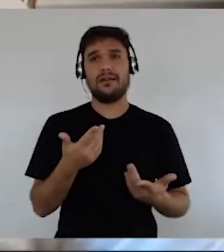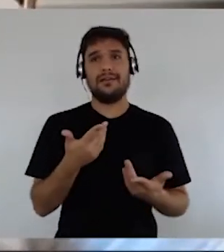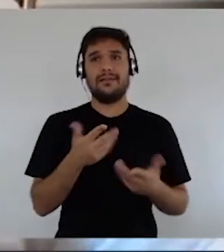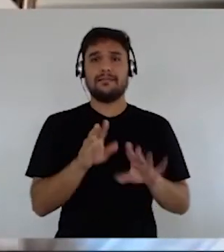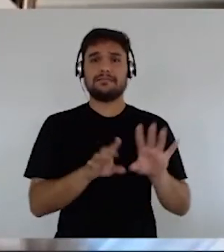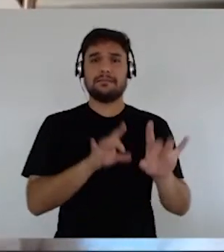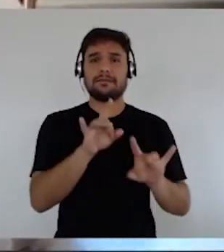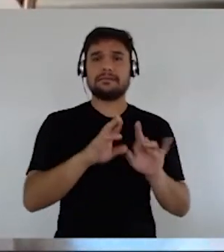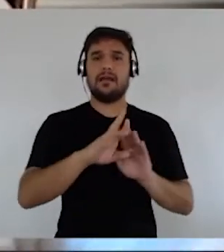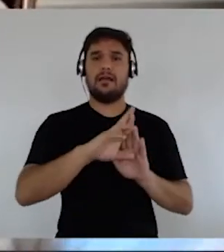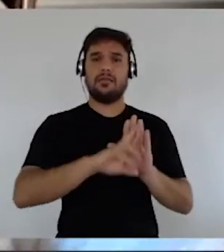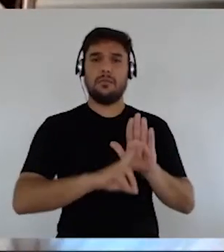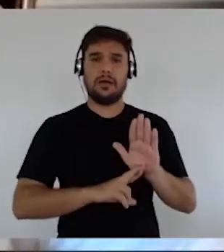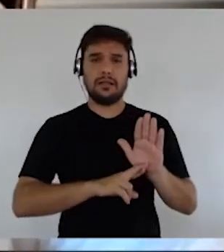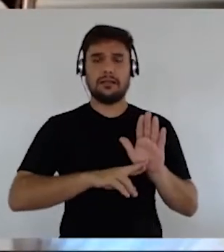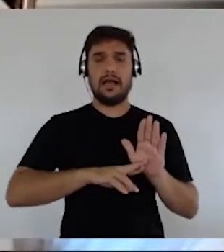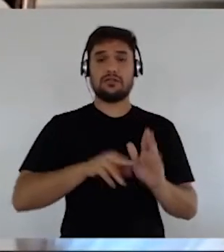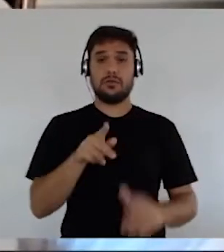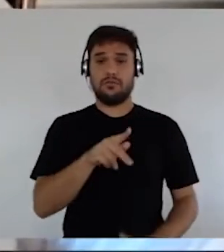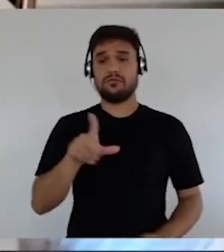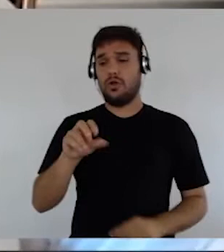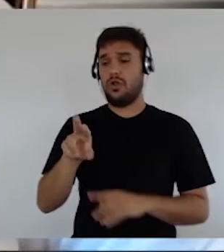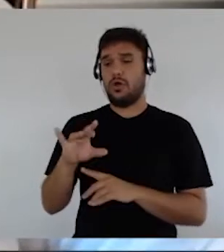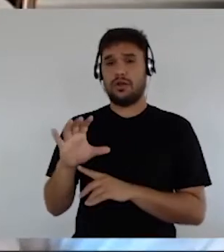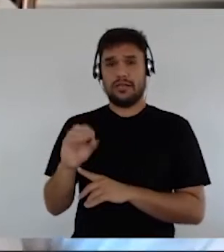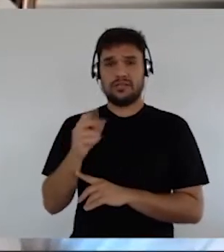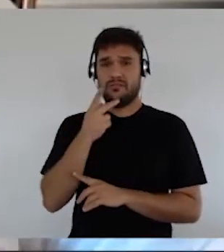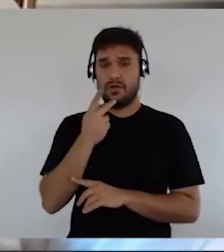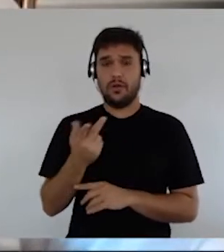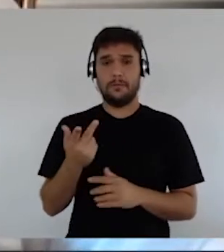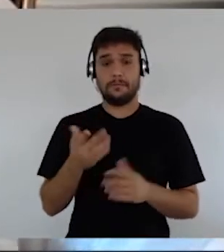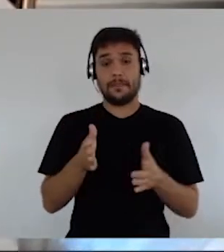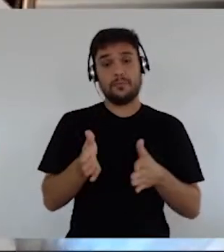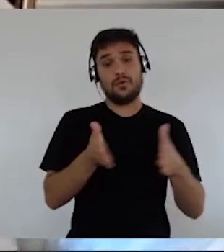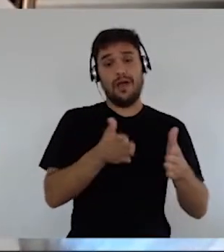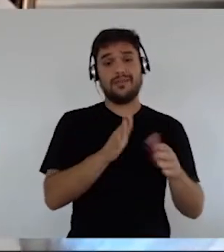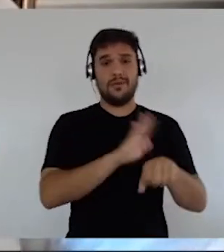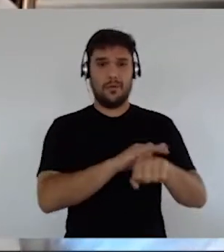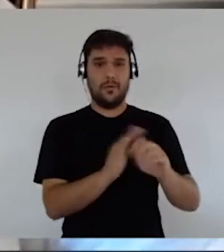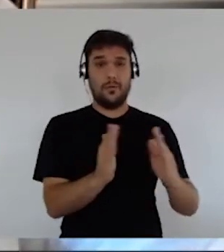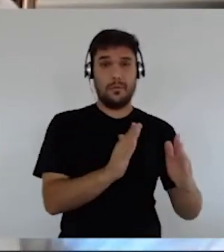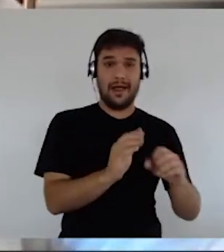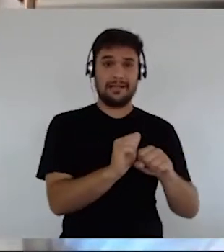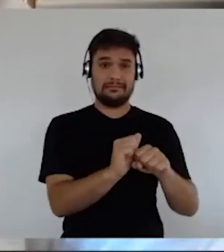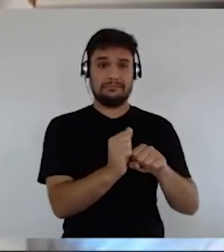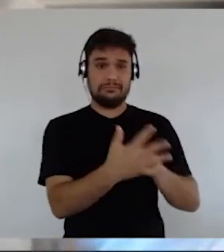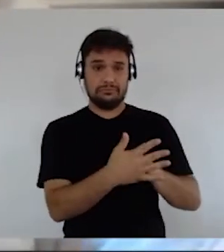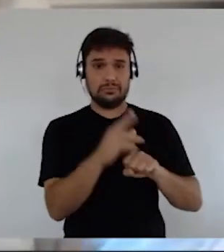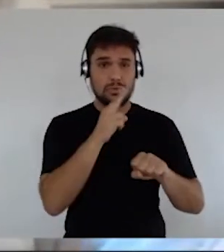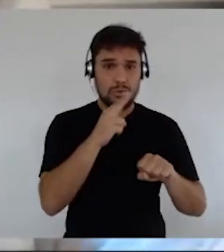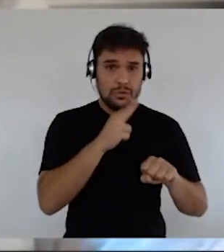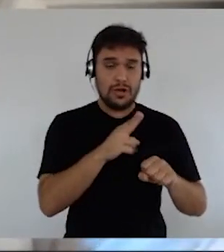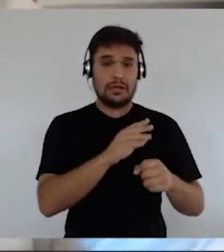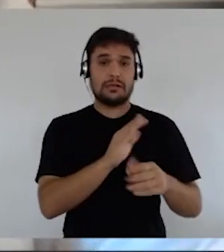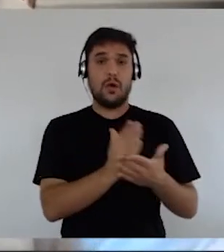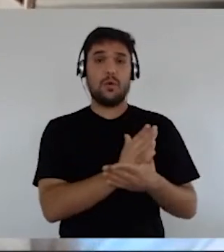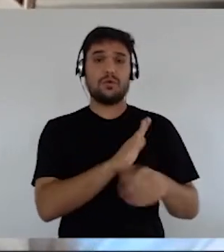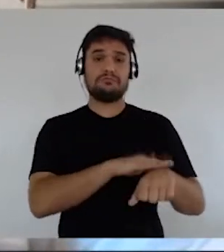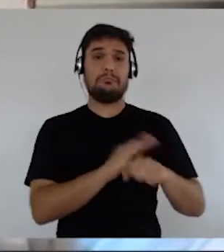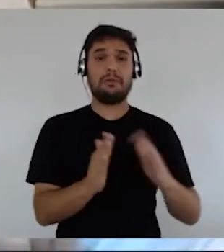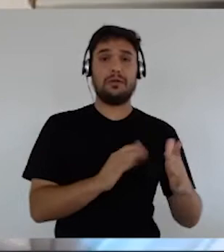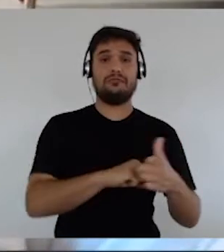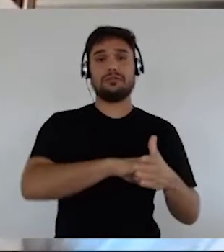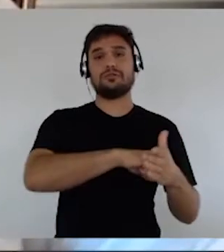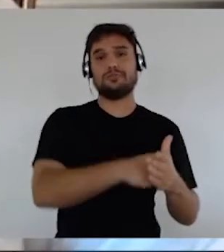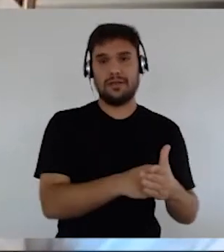especial normalidade, como o professor Lourenço disse. Por um lado, os prazos no estado de emergência estiveram suspensos